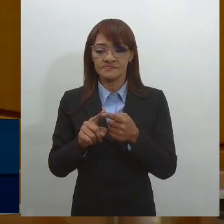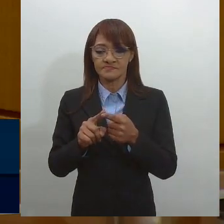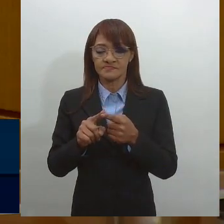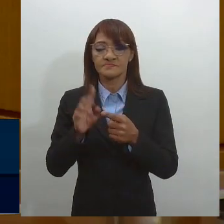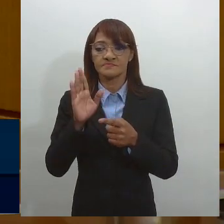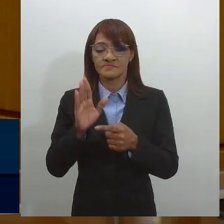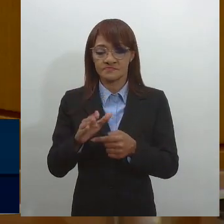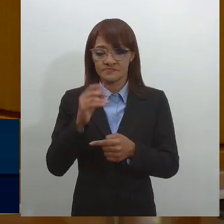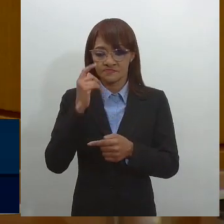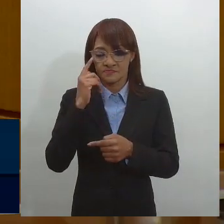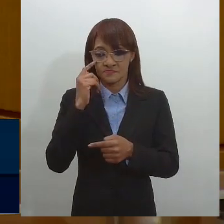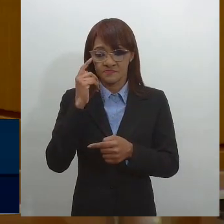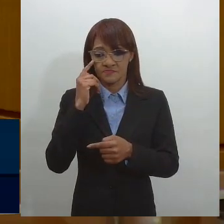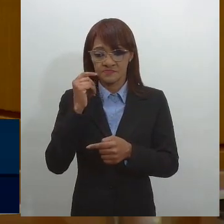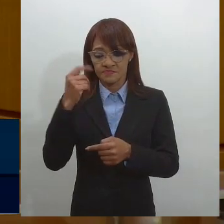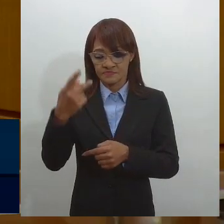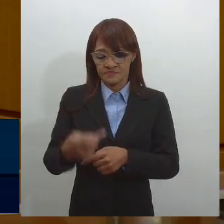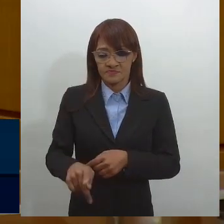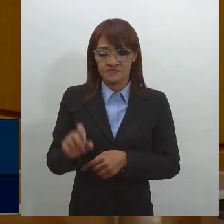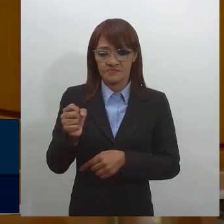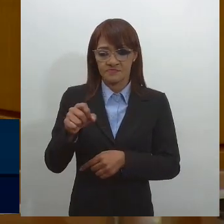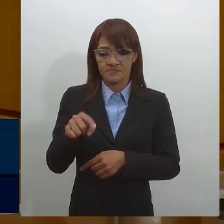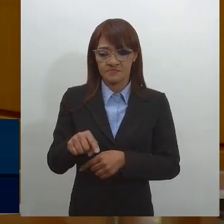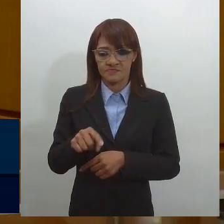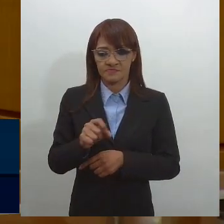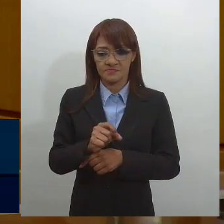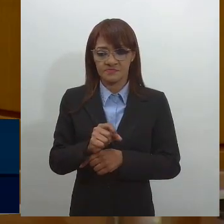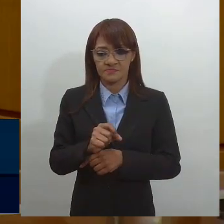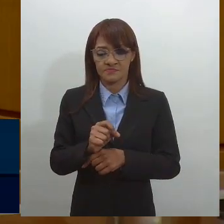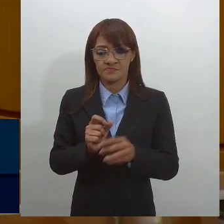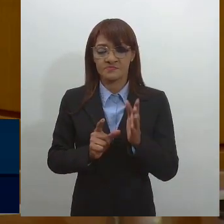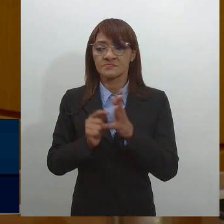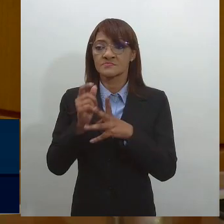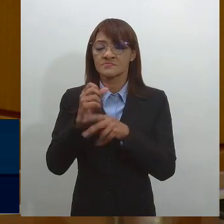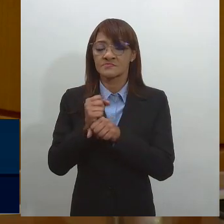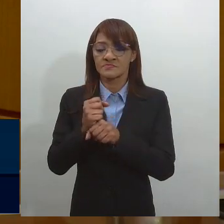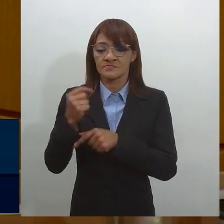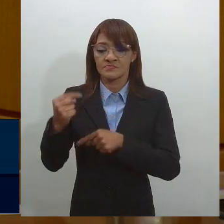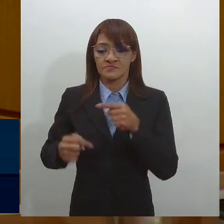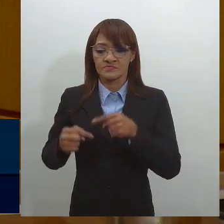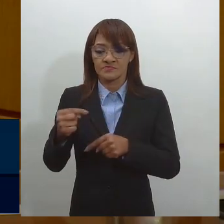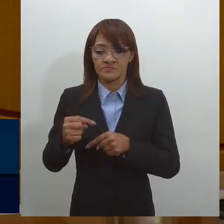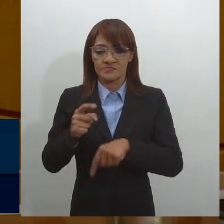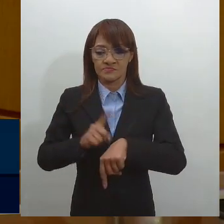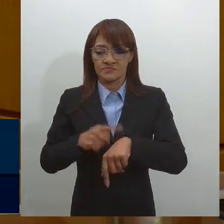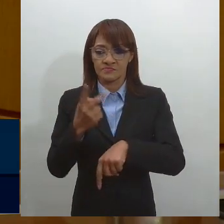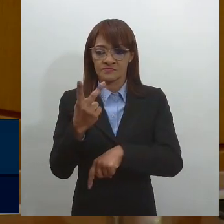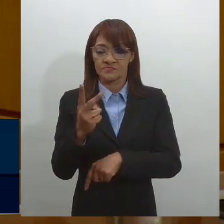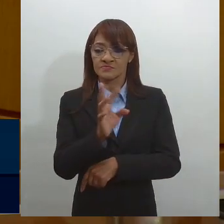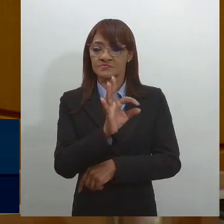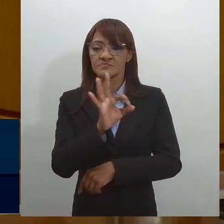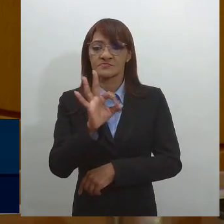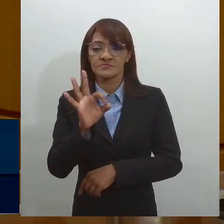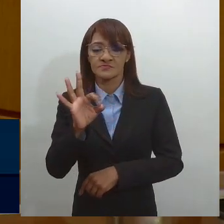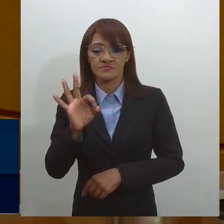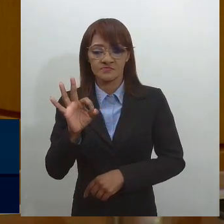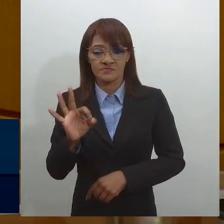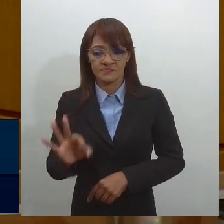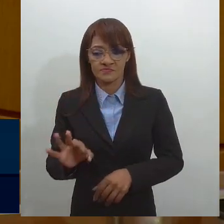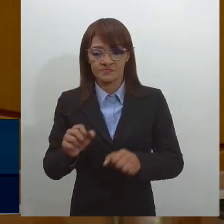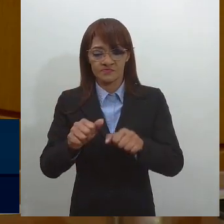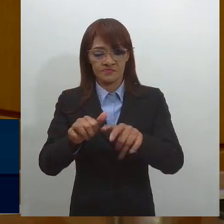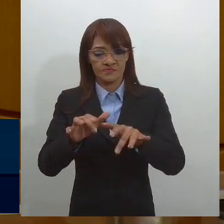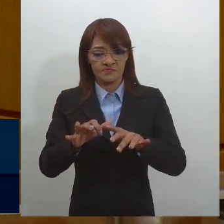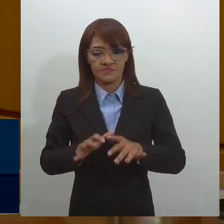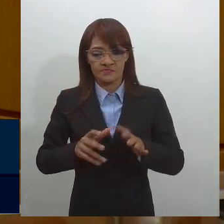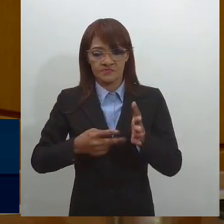para debater o orçamento, será às 14 horas no auditório do Sindicato dos Jornalistas,